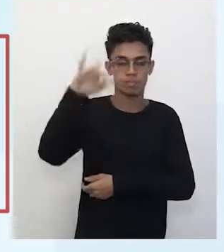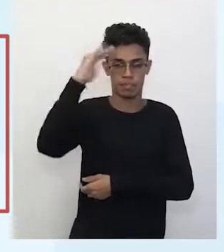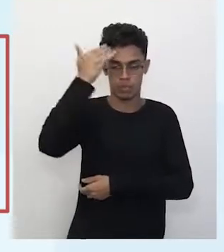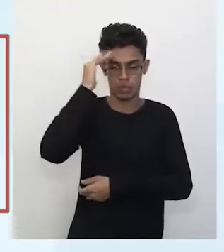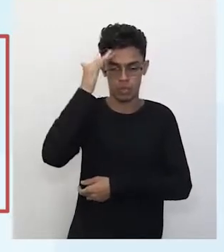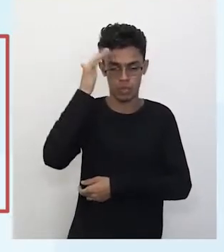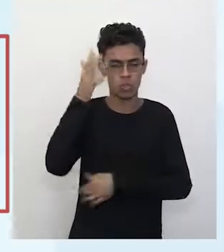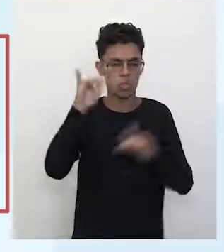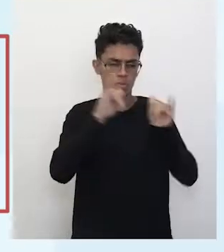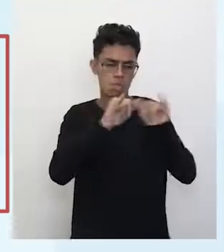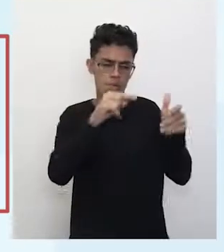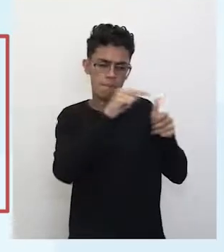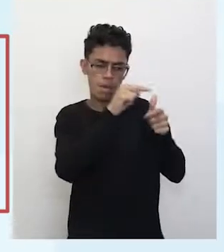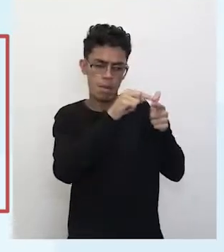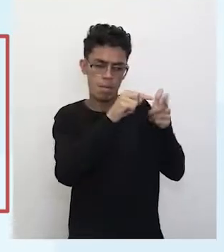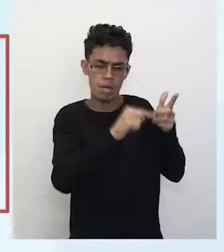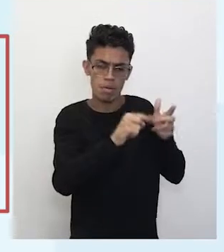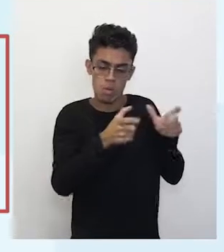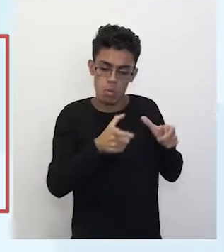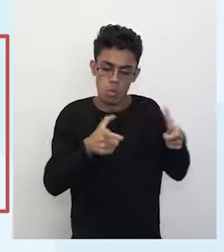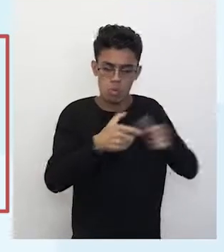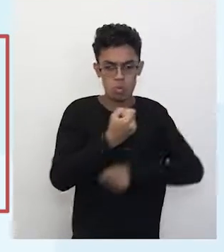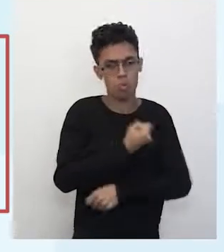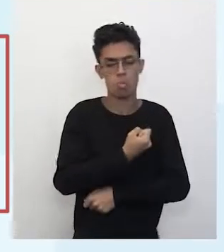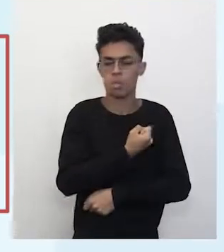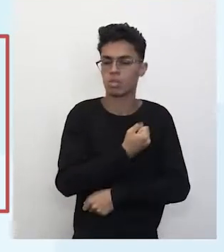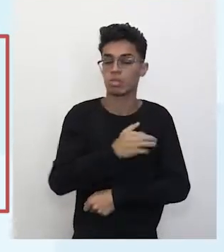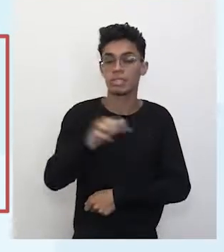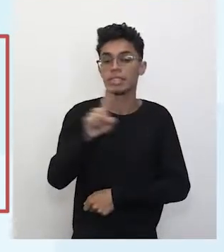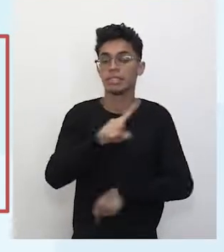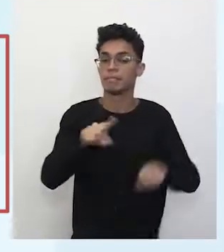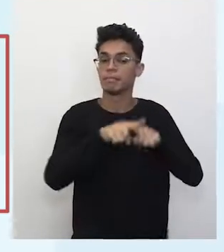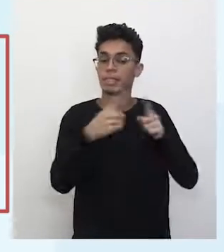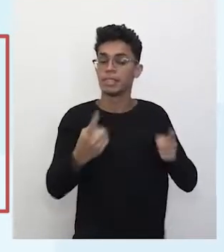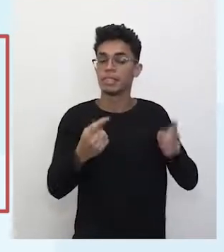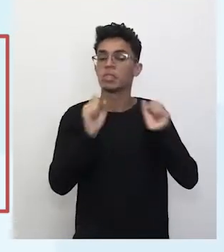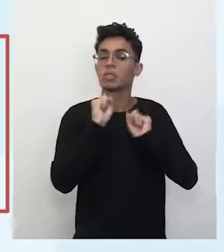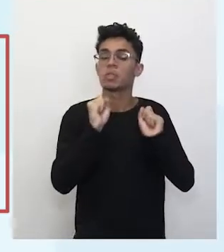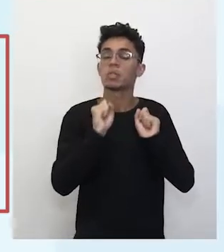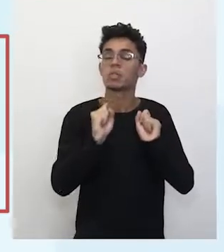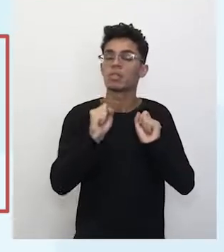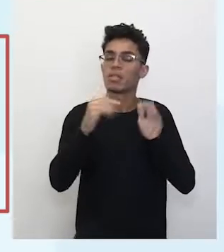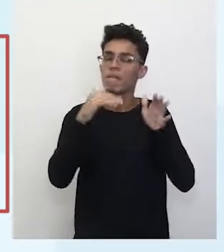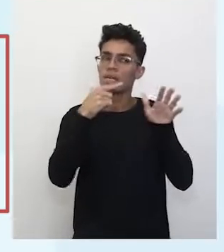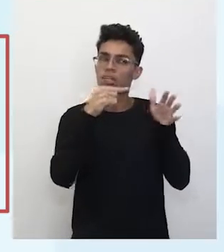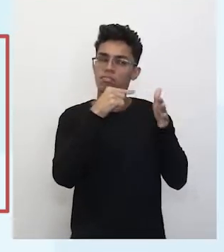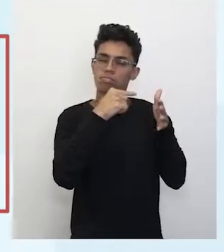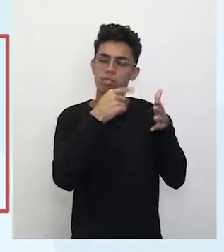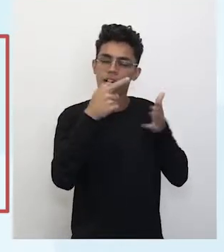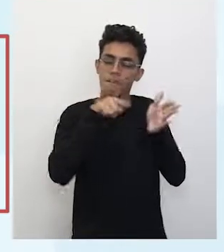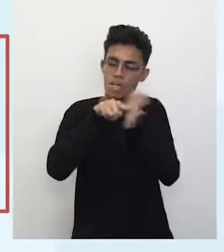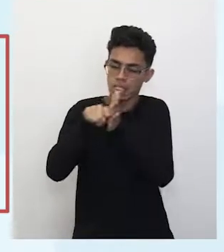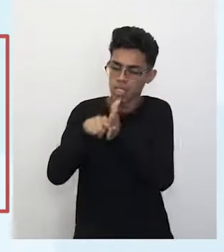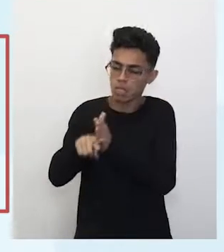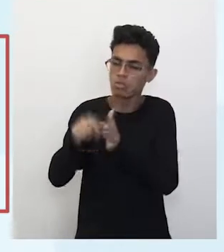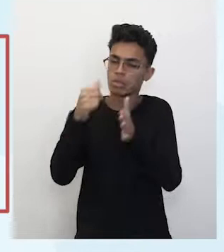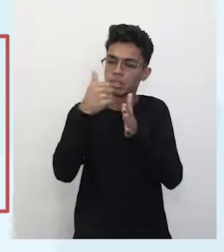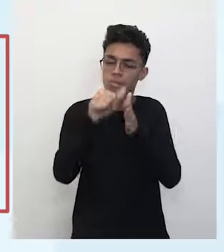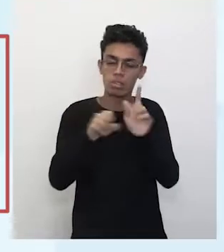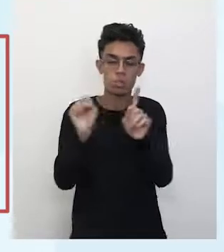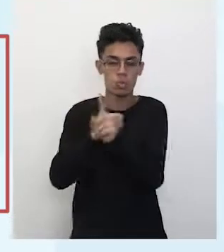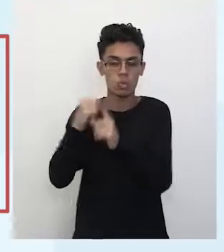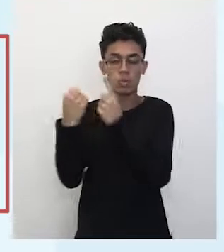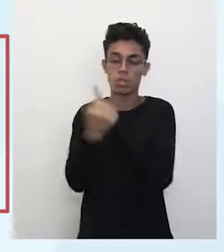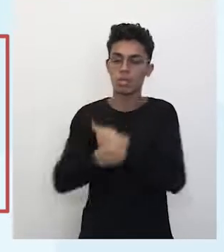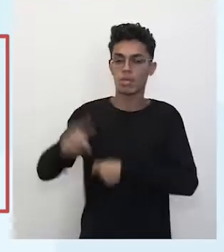não estamos falando em minorias numéricas, estamos falando de uma categoria analítica,